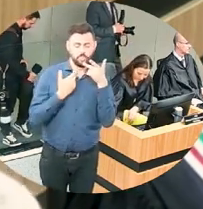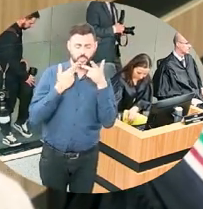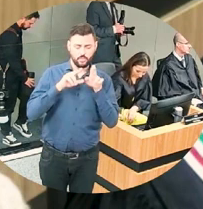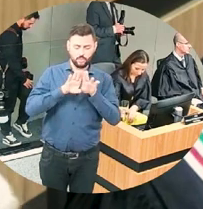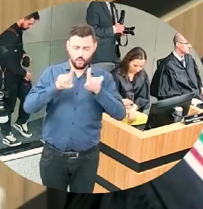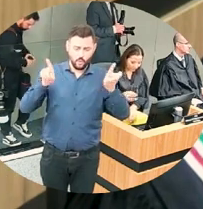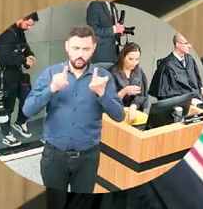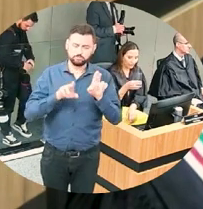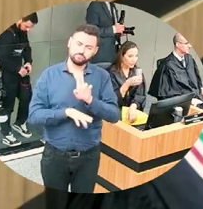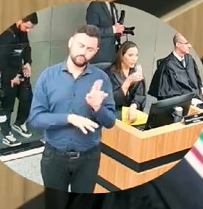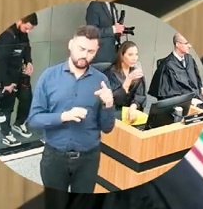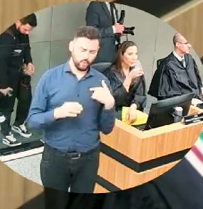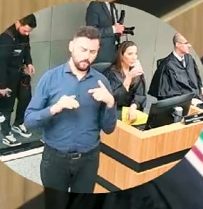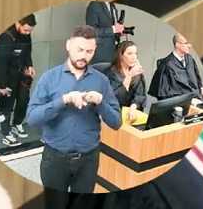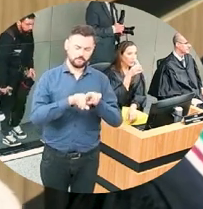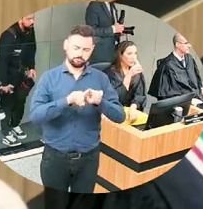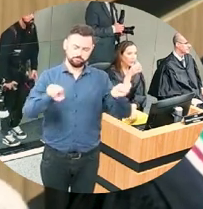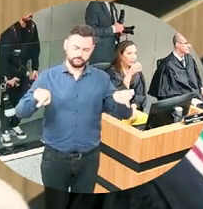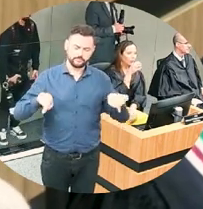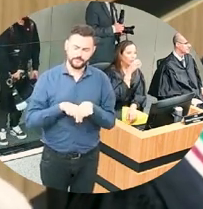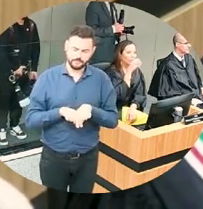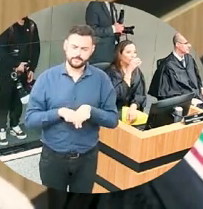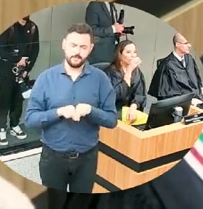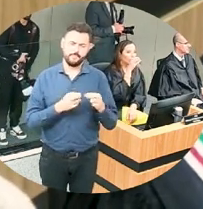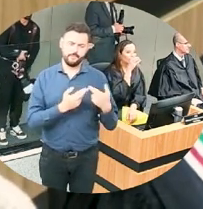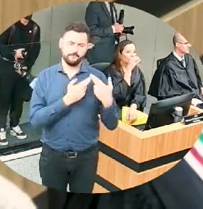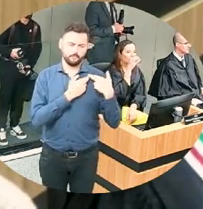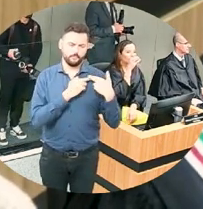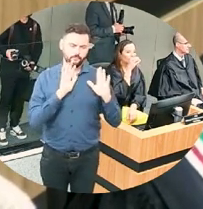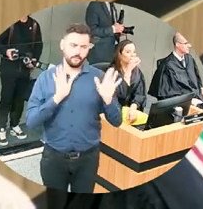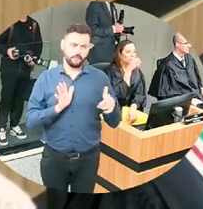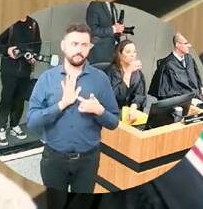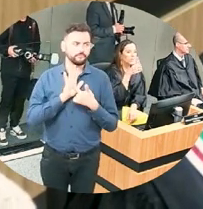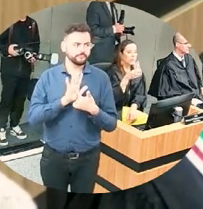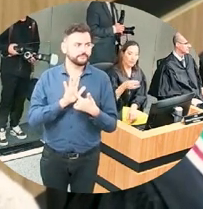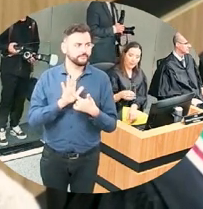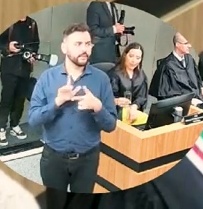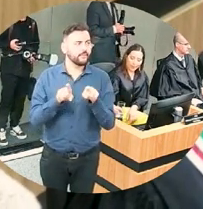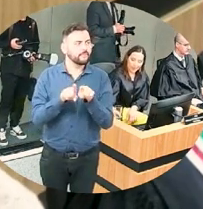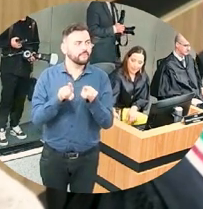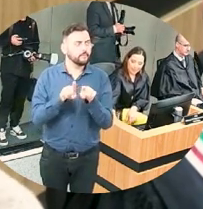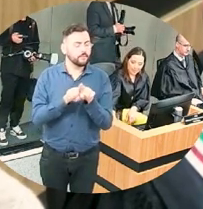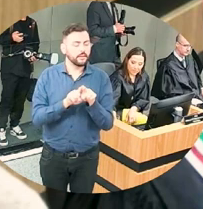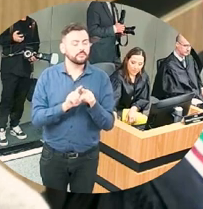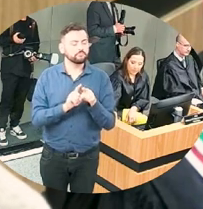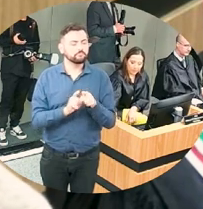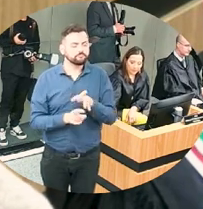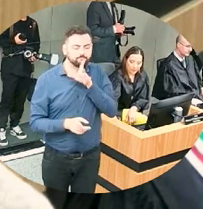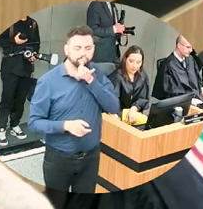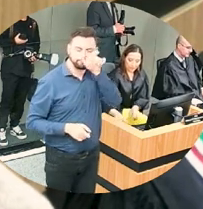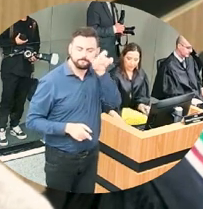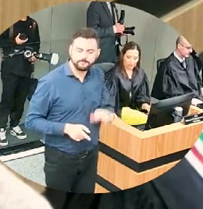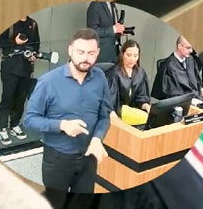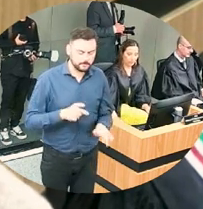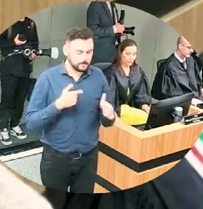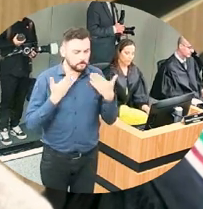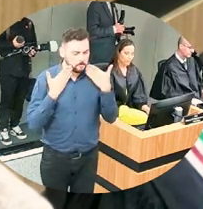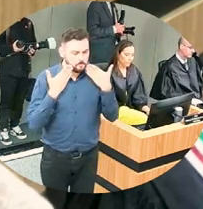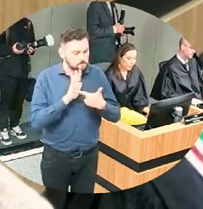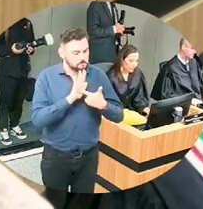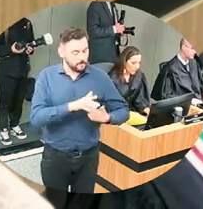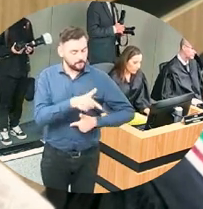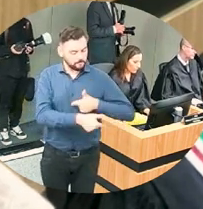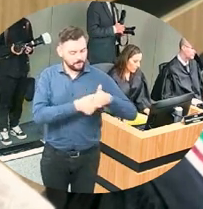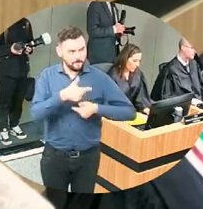corte neste dia tão especial e inicio fazendo um reconhecimento ao excelente trabalho